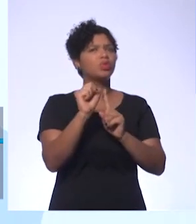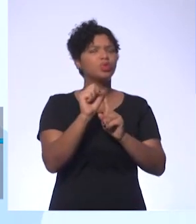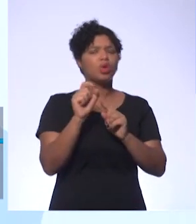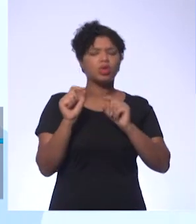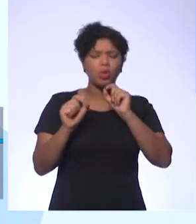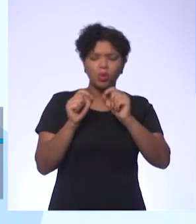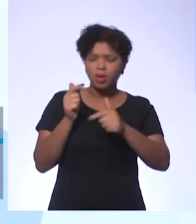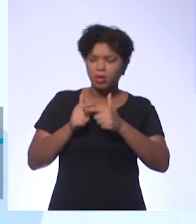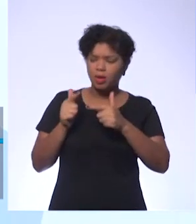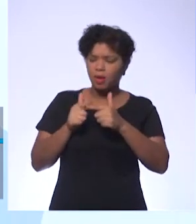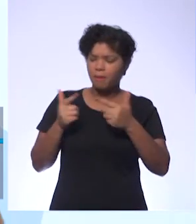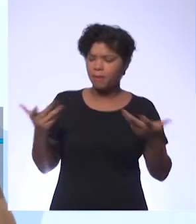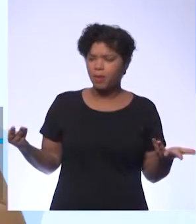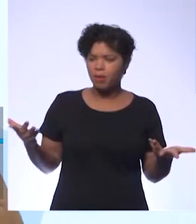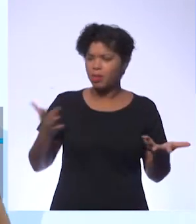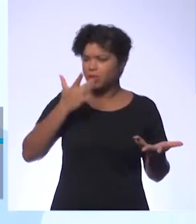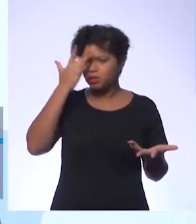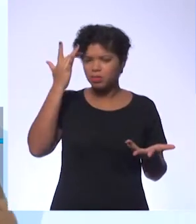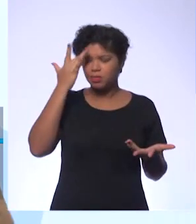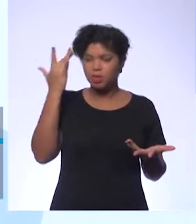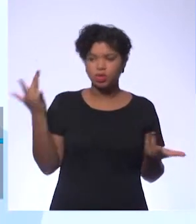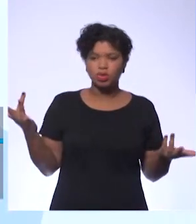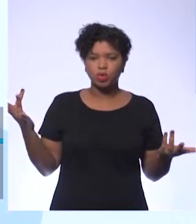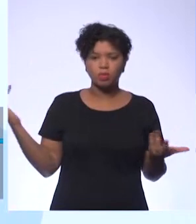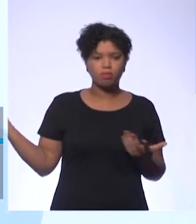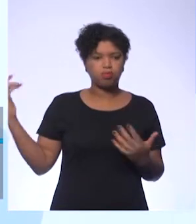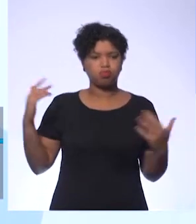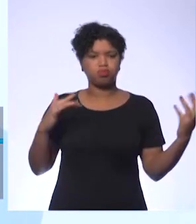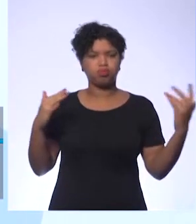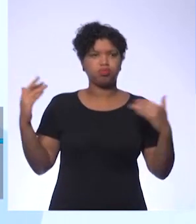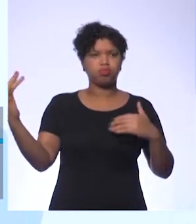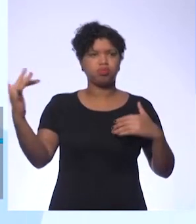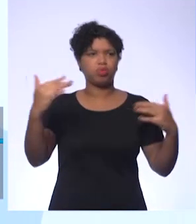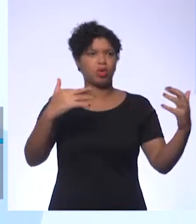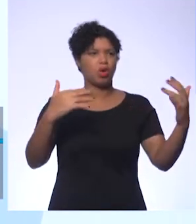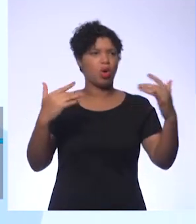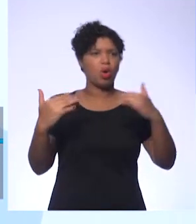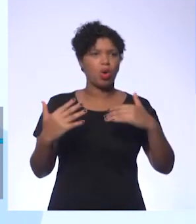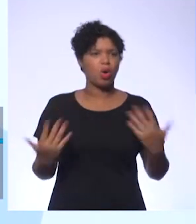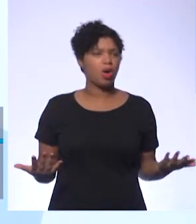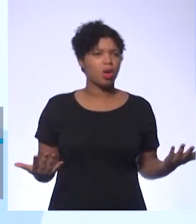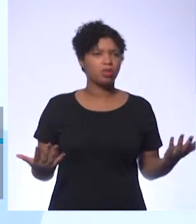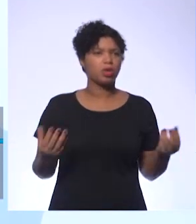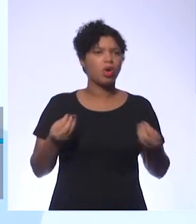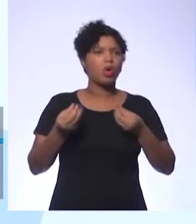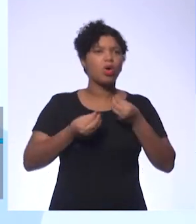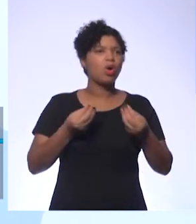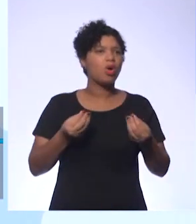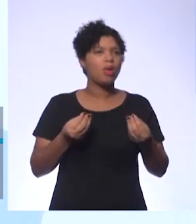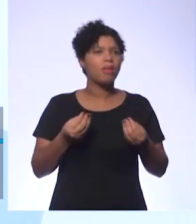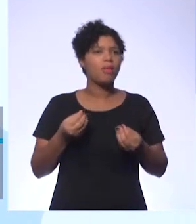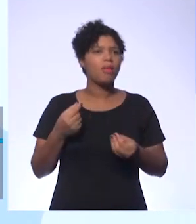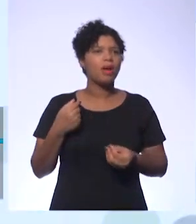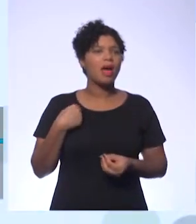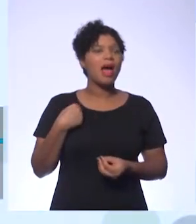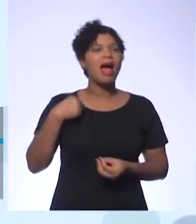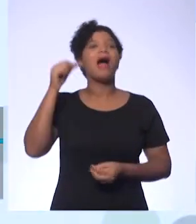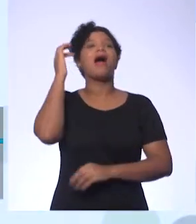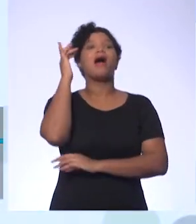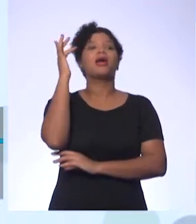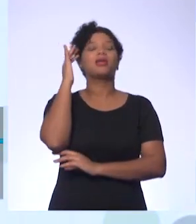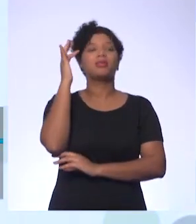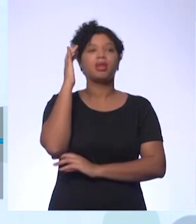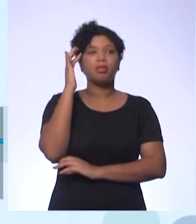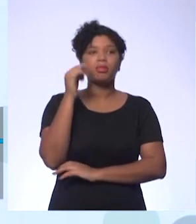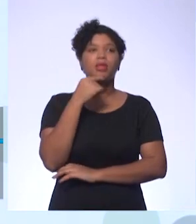está acontecendo. Está acontecendo uma grande anomia, o Durkheim ele fala em anomia, então é necessário se voltar para